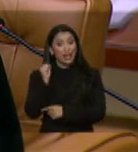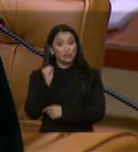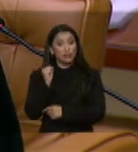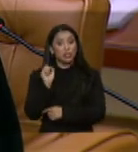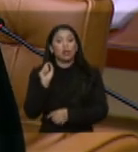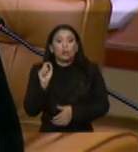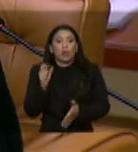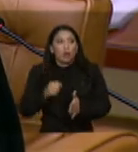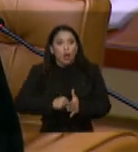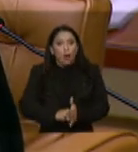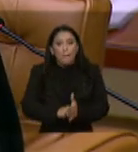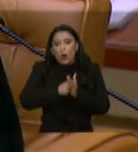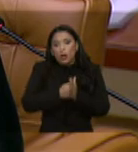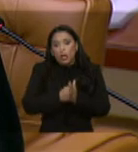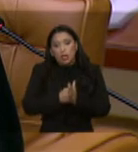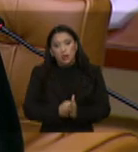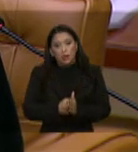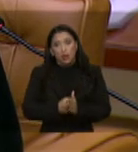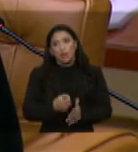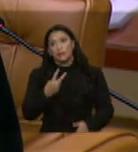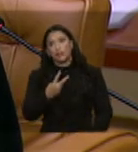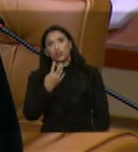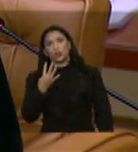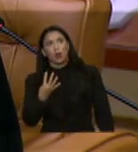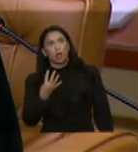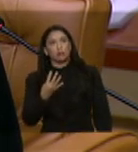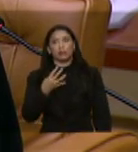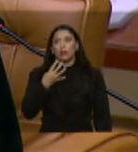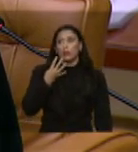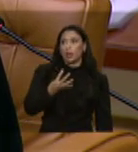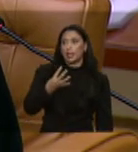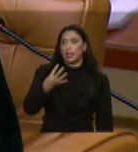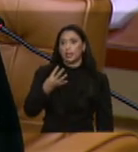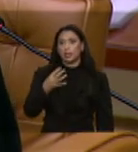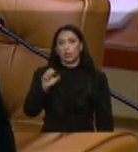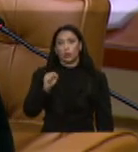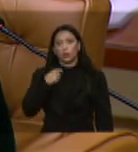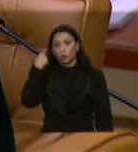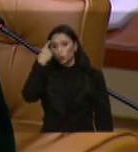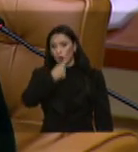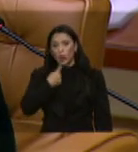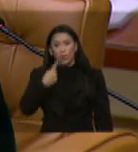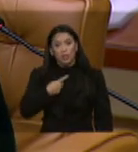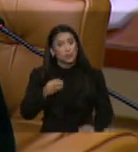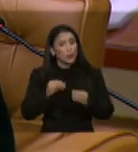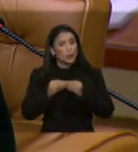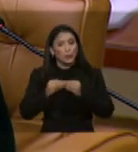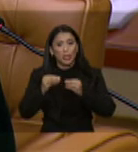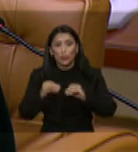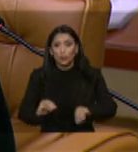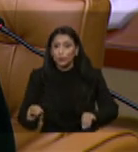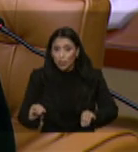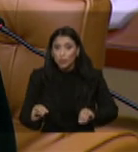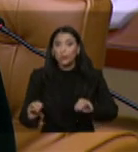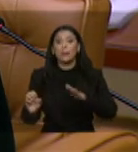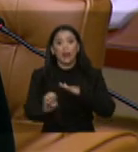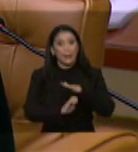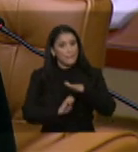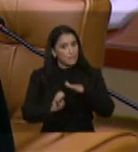julgamento de ação sobre a constitucionalidade do controle de dados de usuários por provedores de internet no exterior